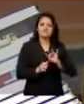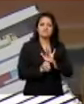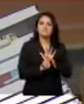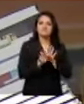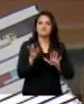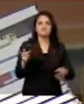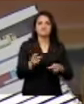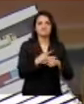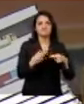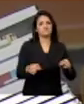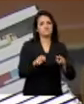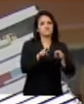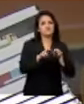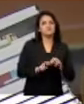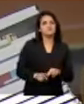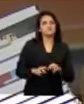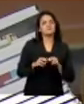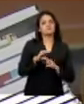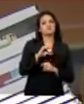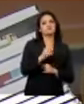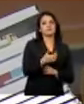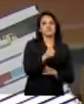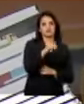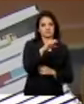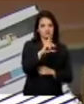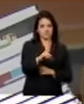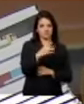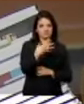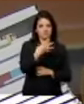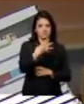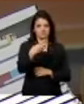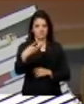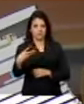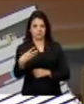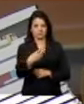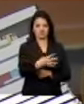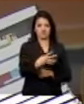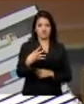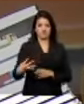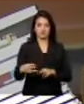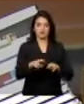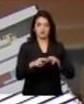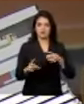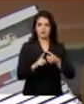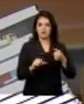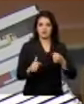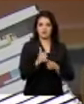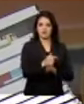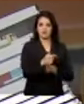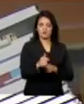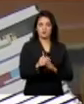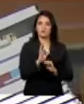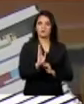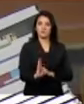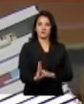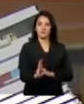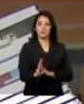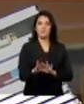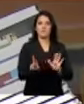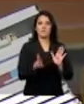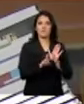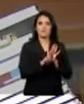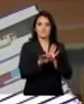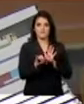declaratórias 43 e 44, na forma do artigo 77B do Regimento Interno